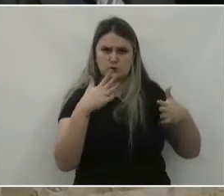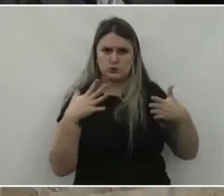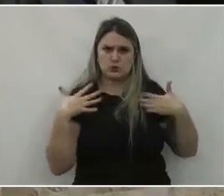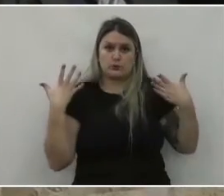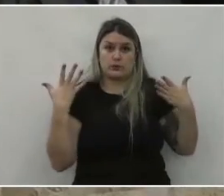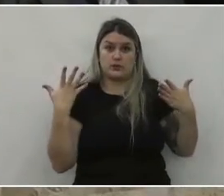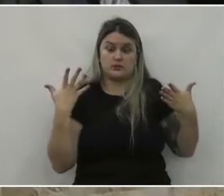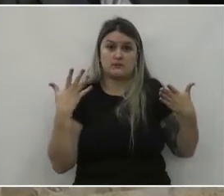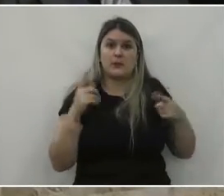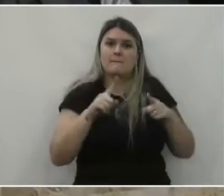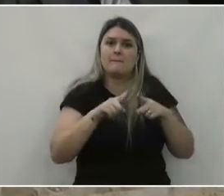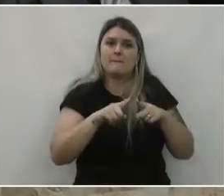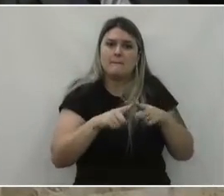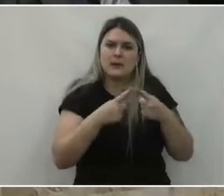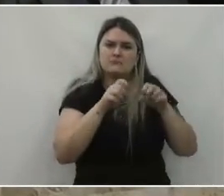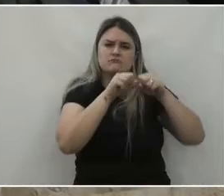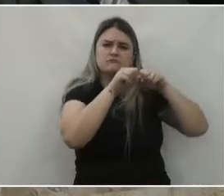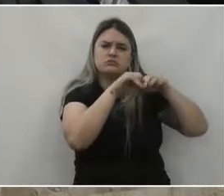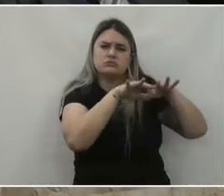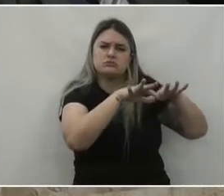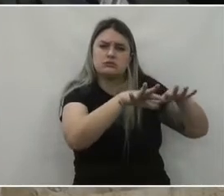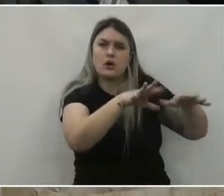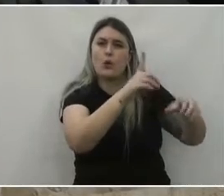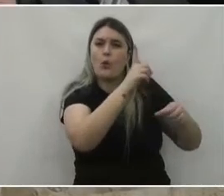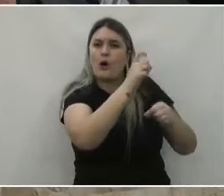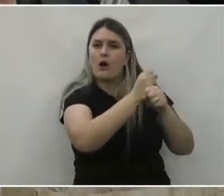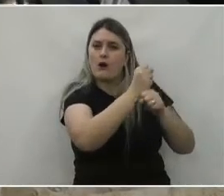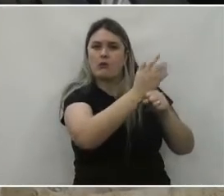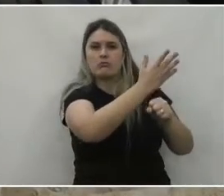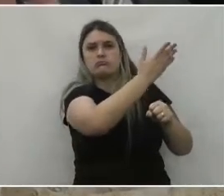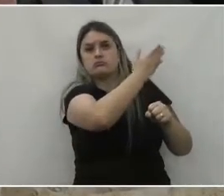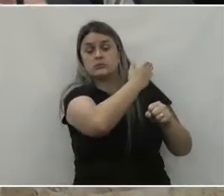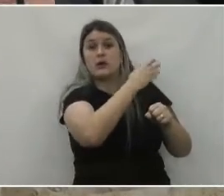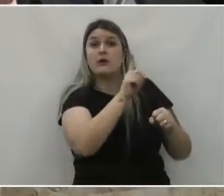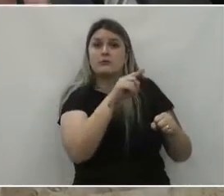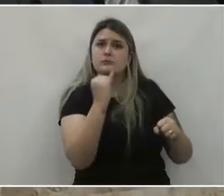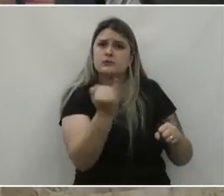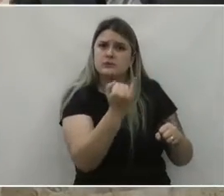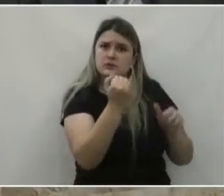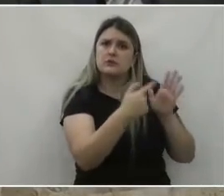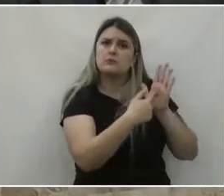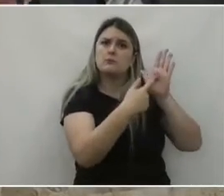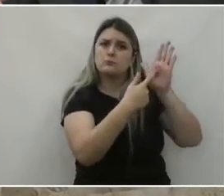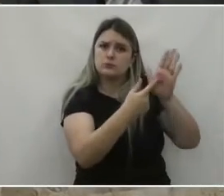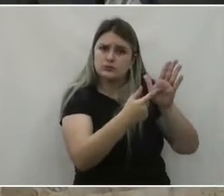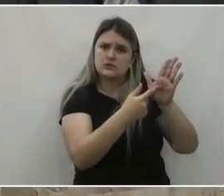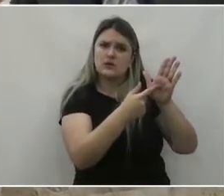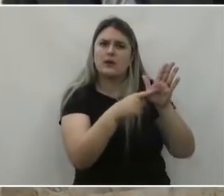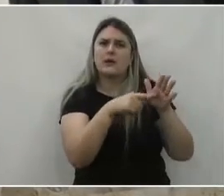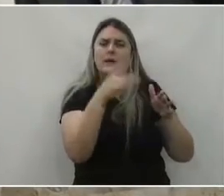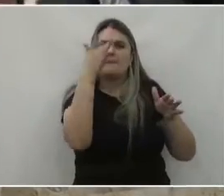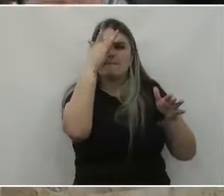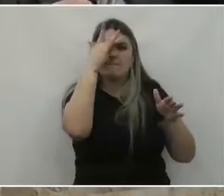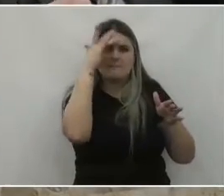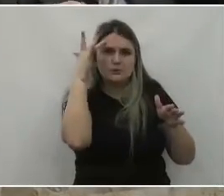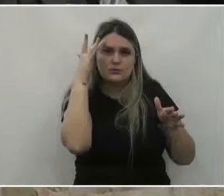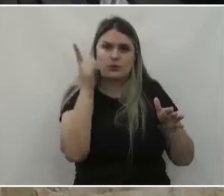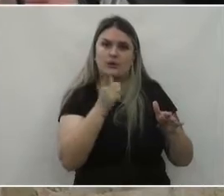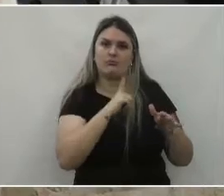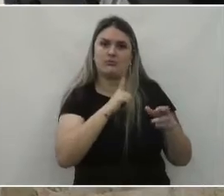surpresa mas ela já estourou há mais de um ano é importante a gente mostrar os as pessoas